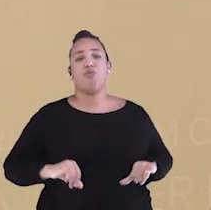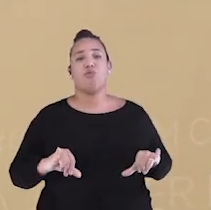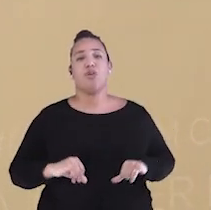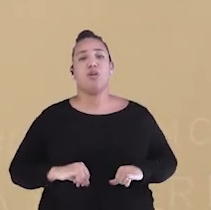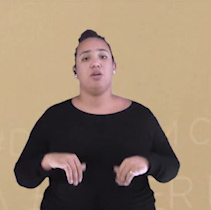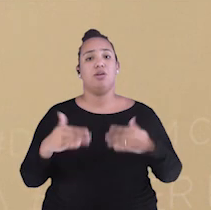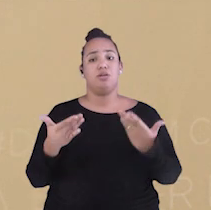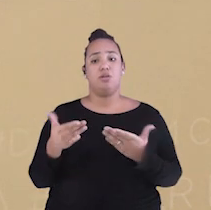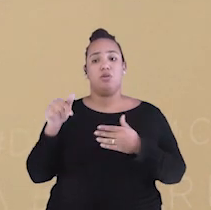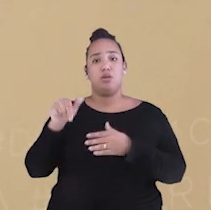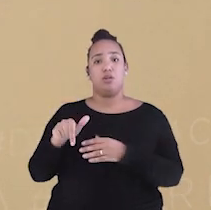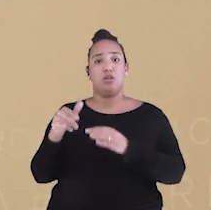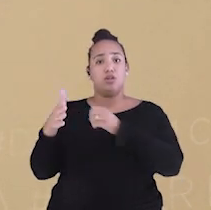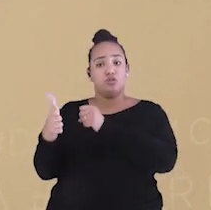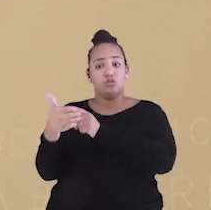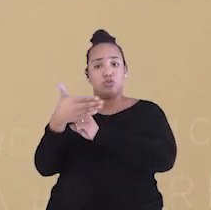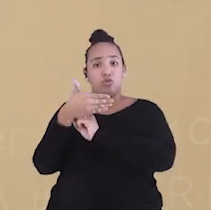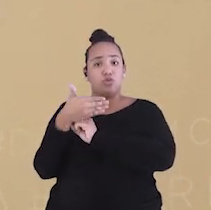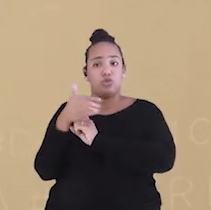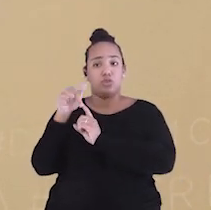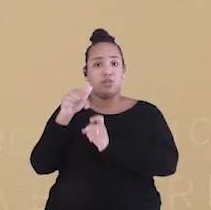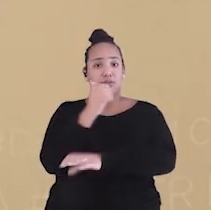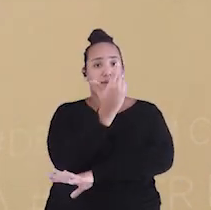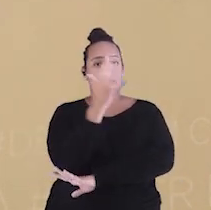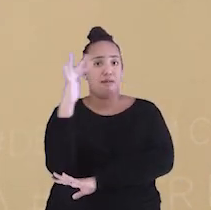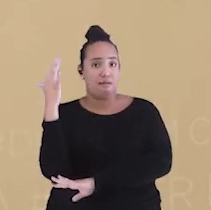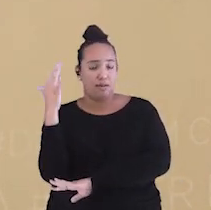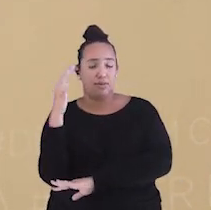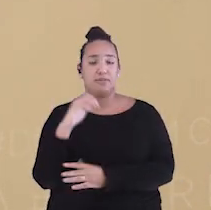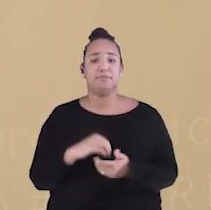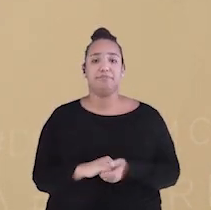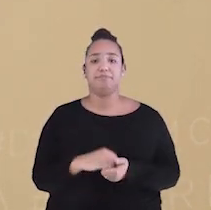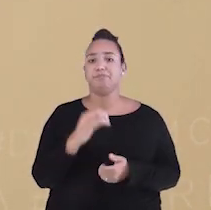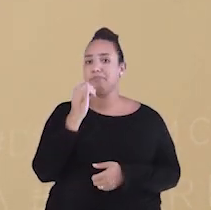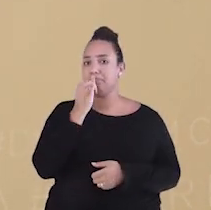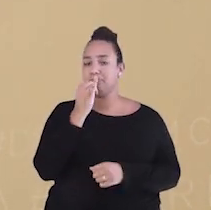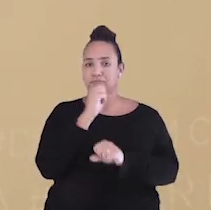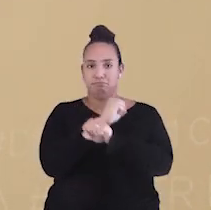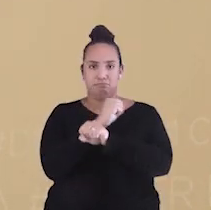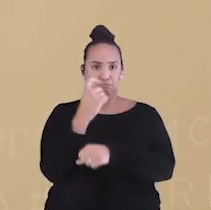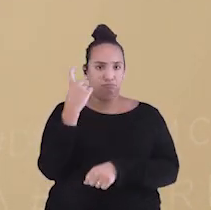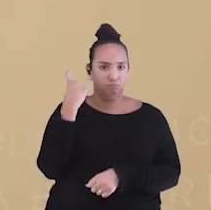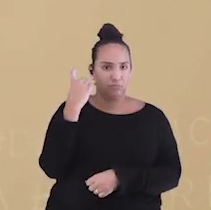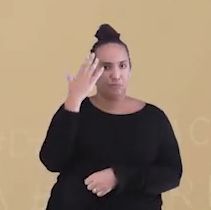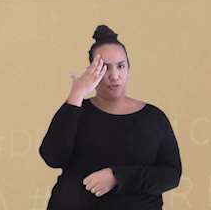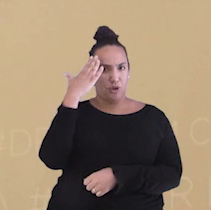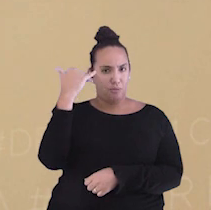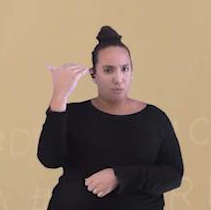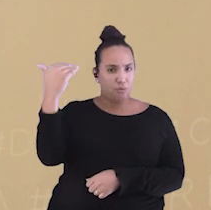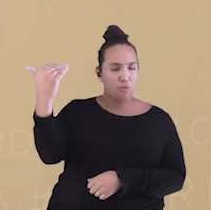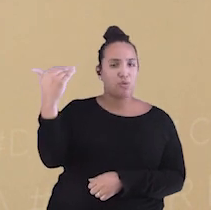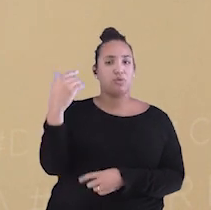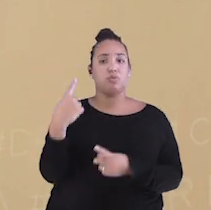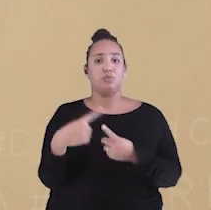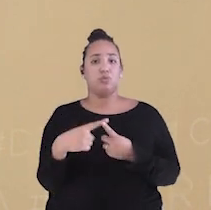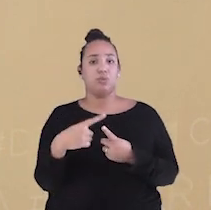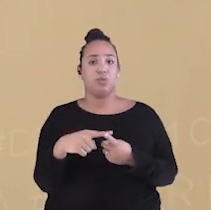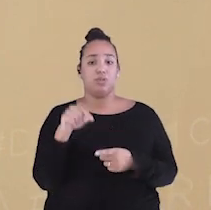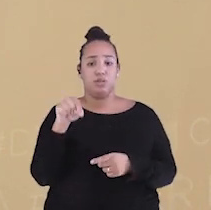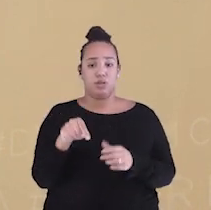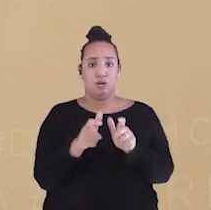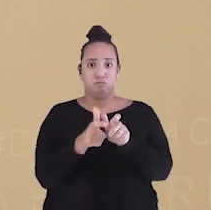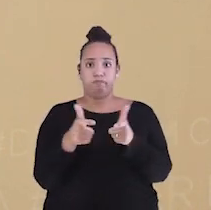em quilombos e em matas. Um exemplo de quilombo que ficou muito conhecido devido ser